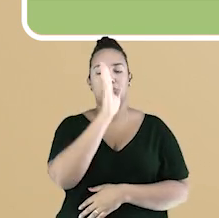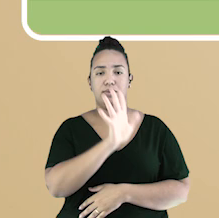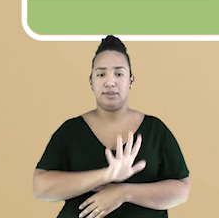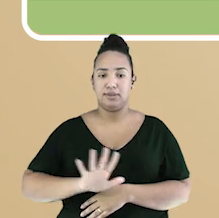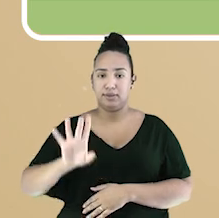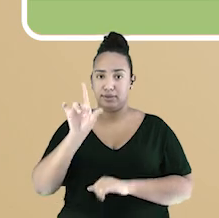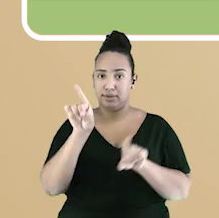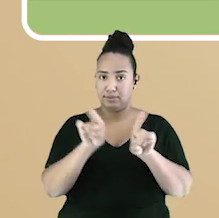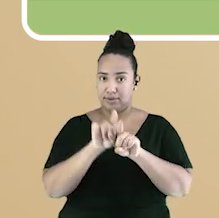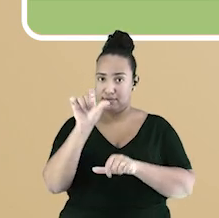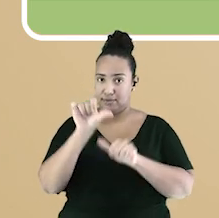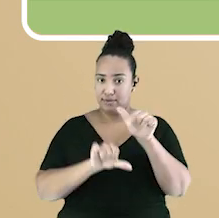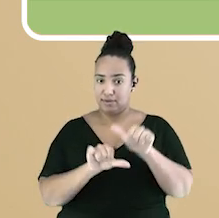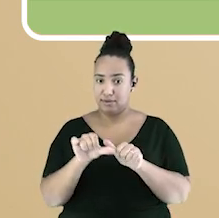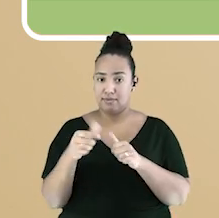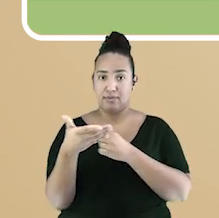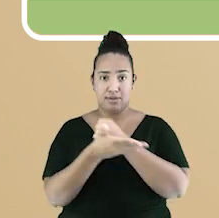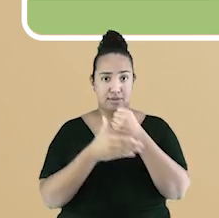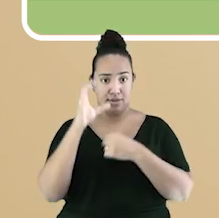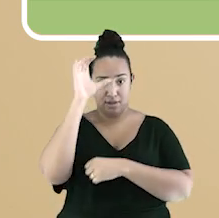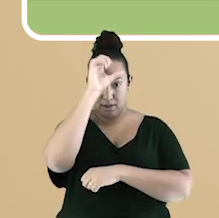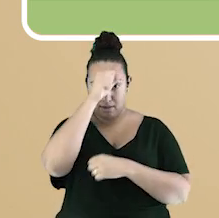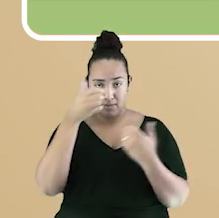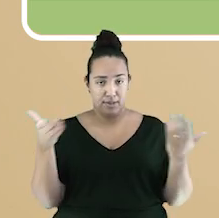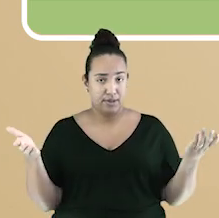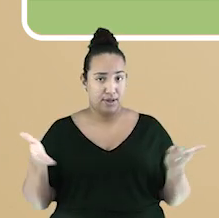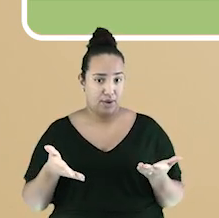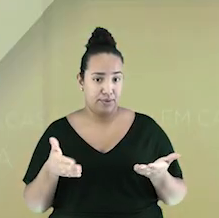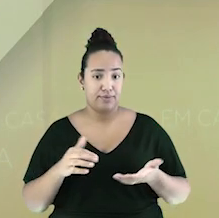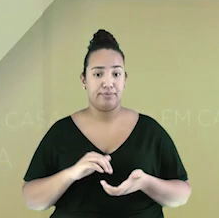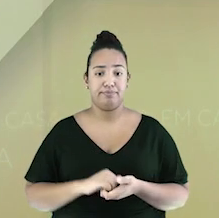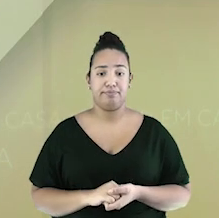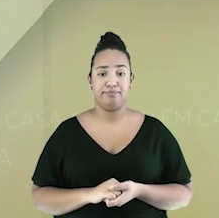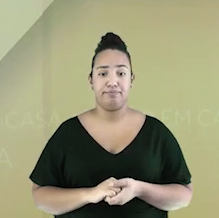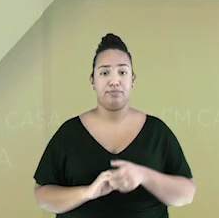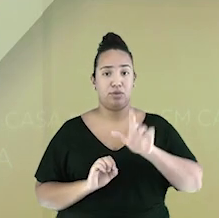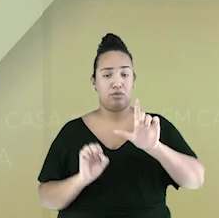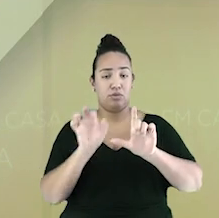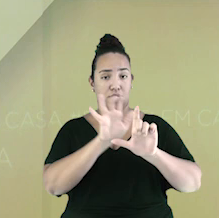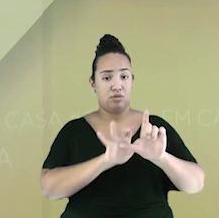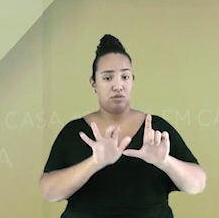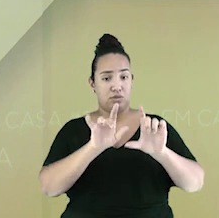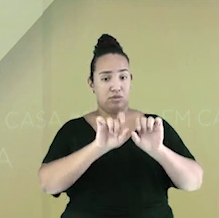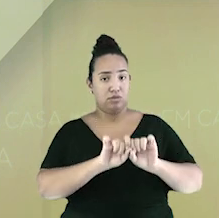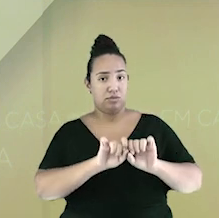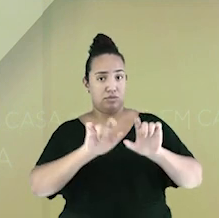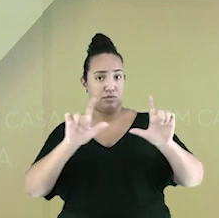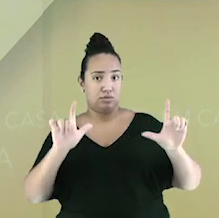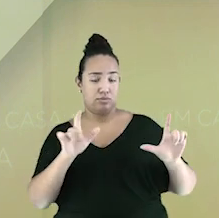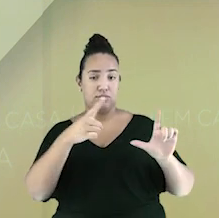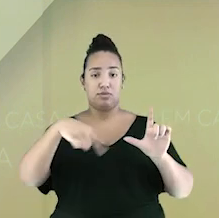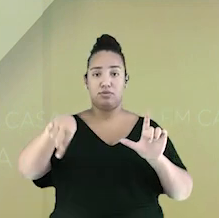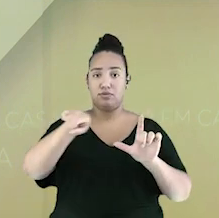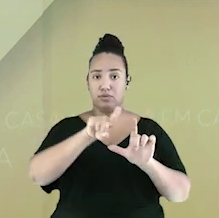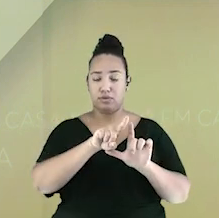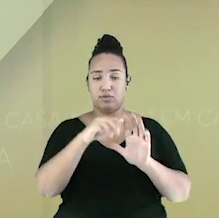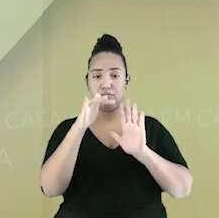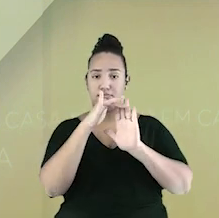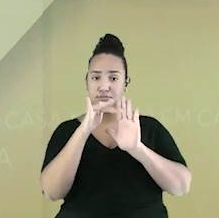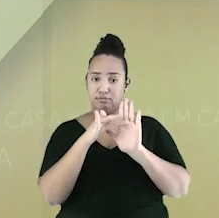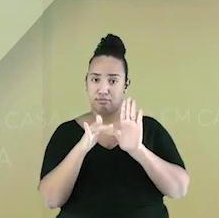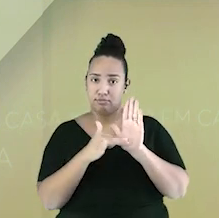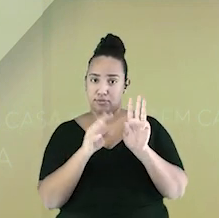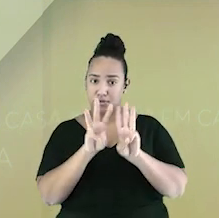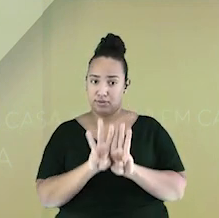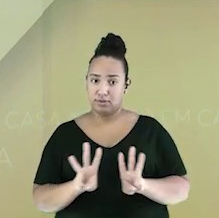poder analisá-las, baseados no que aprenderam hoje, tudo bem? Vou deixar aqui na tela o QR Code que vai te